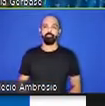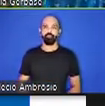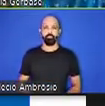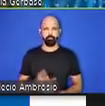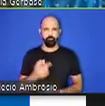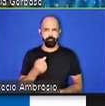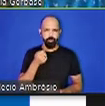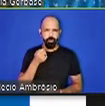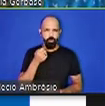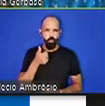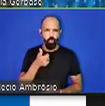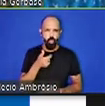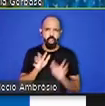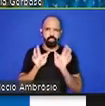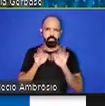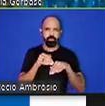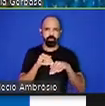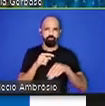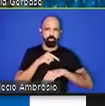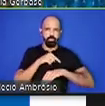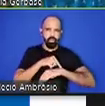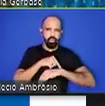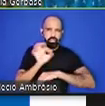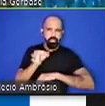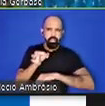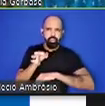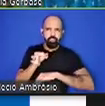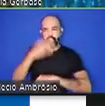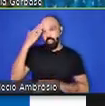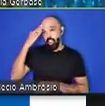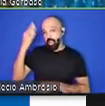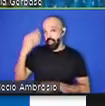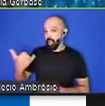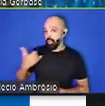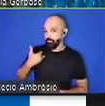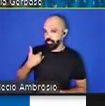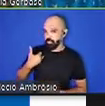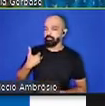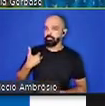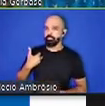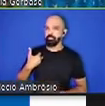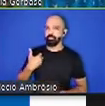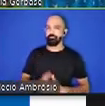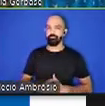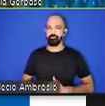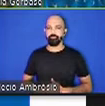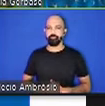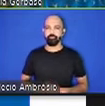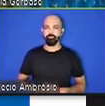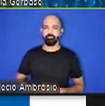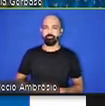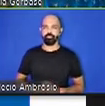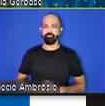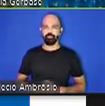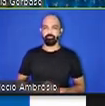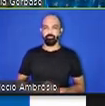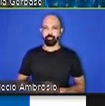do meu horário, né, gente? Agradeço se vocês puderem me sinalizar, até aqui no chat.